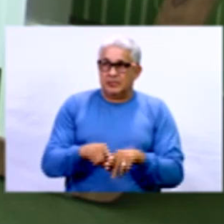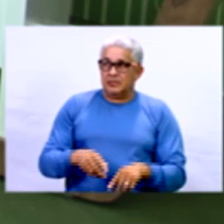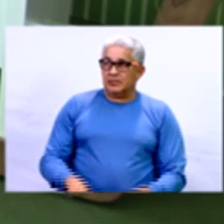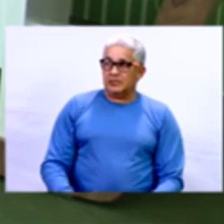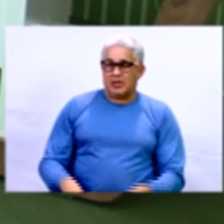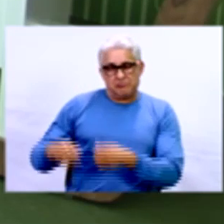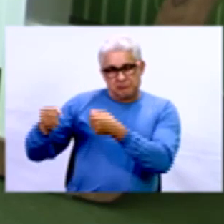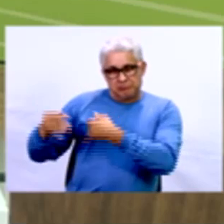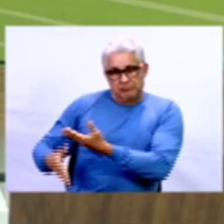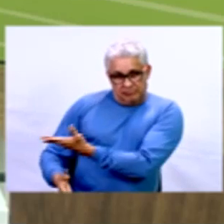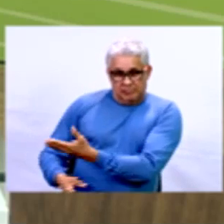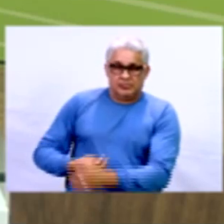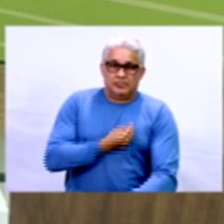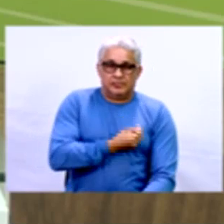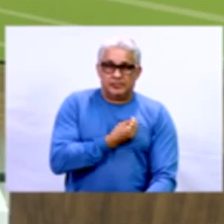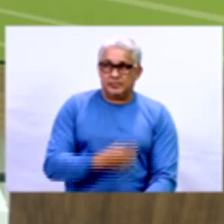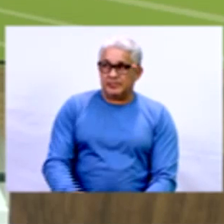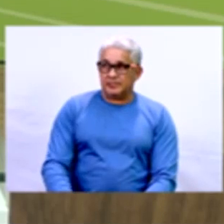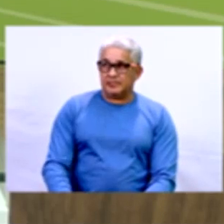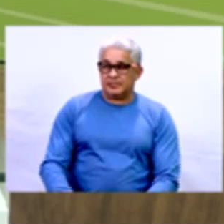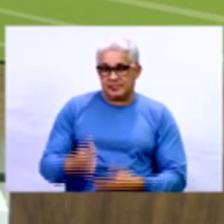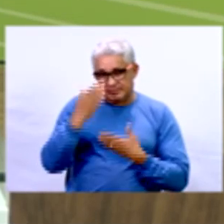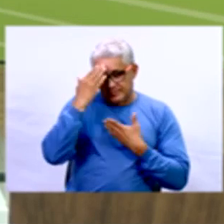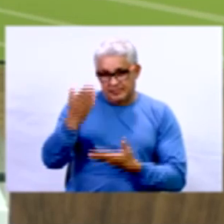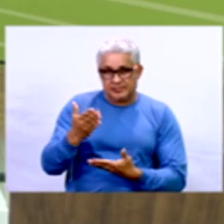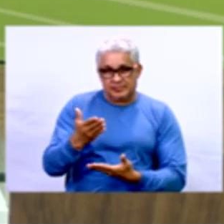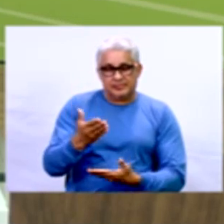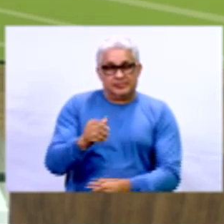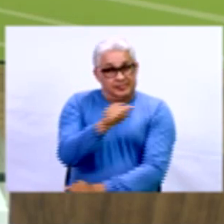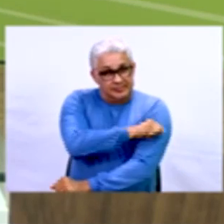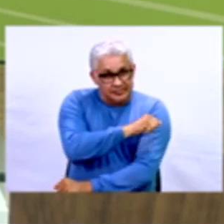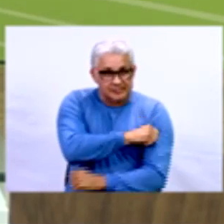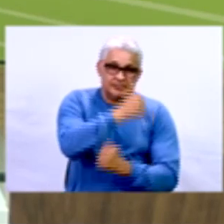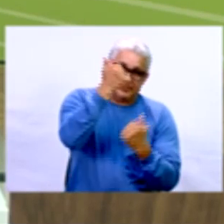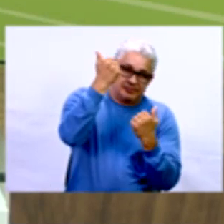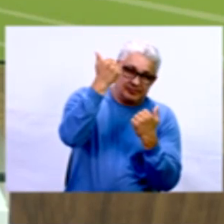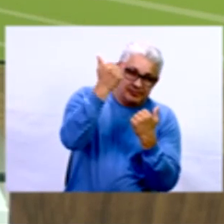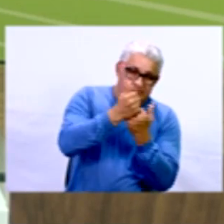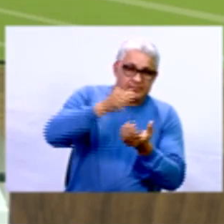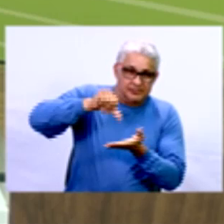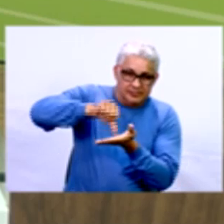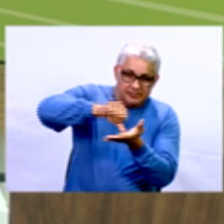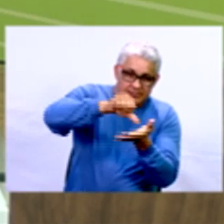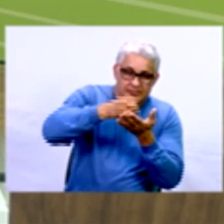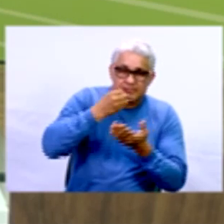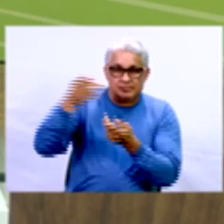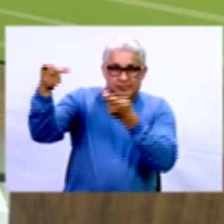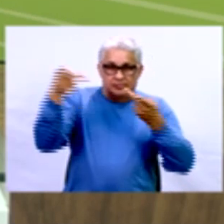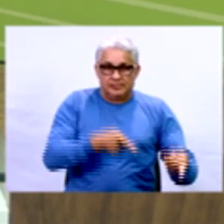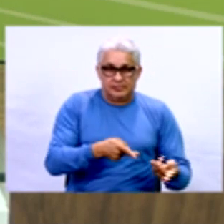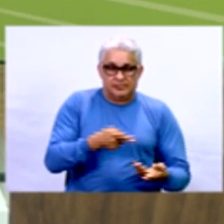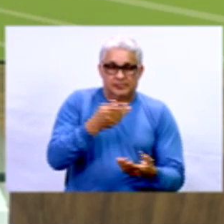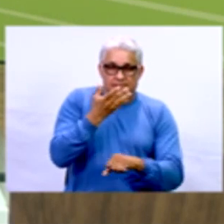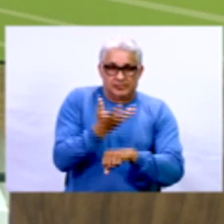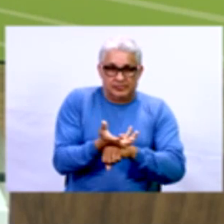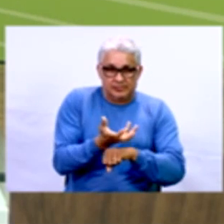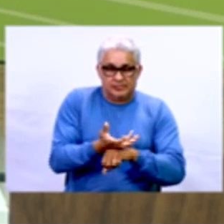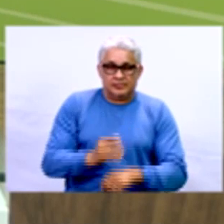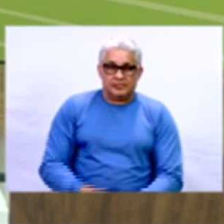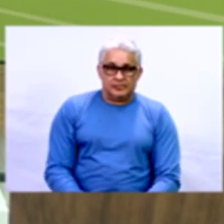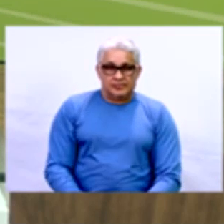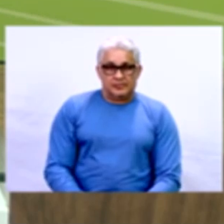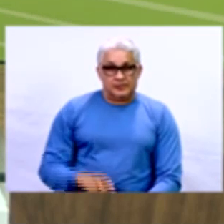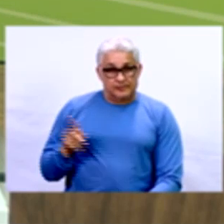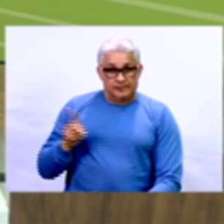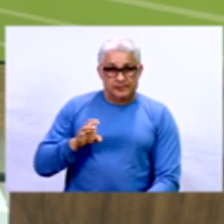Obrigado, professora Alessandra. Olá, alunos, olá, tutores dos nossos polos, sejam bem-vindos à nossa disciplina. Eu